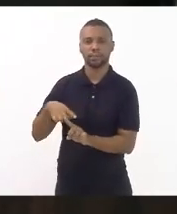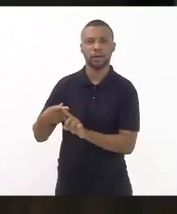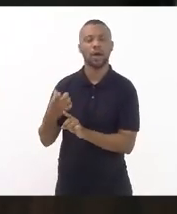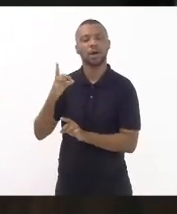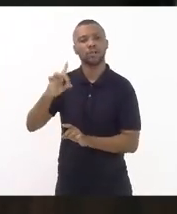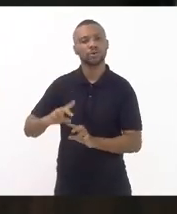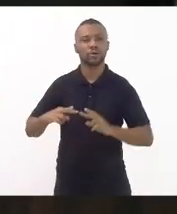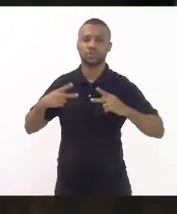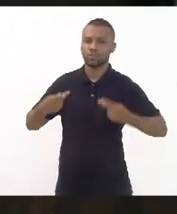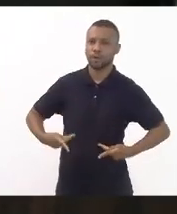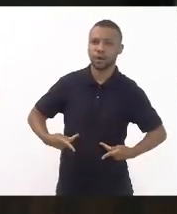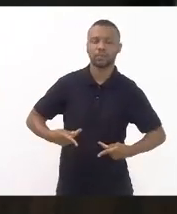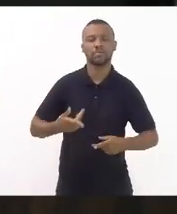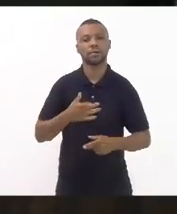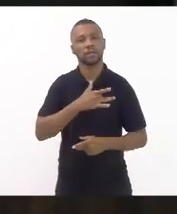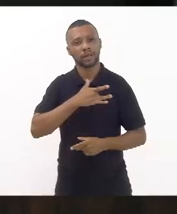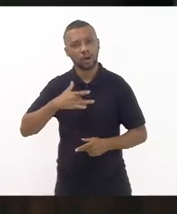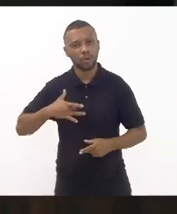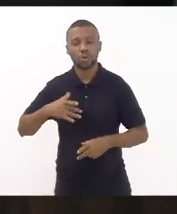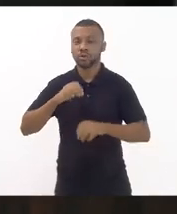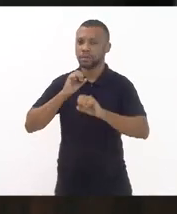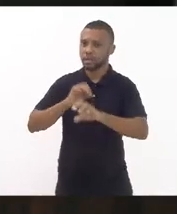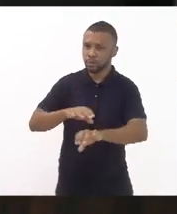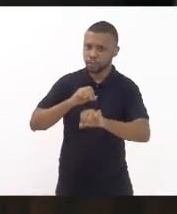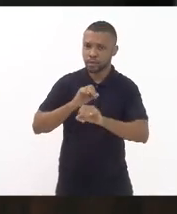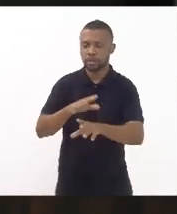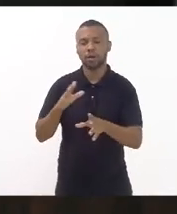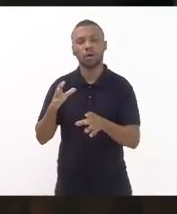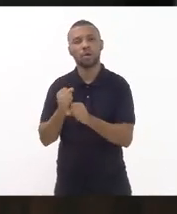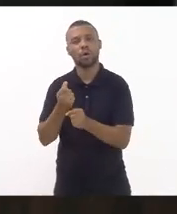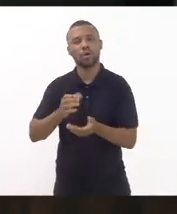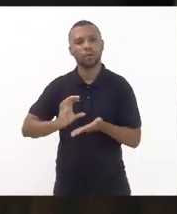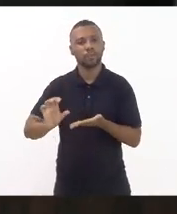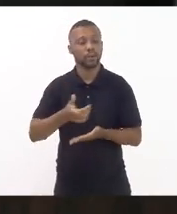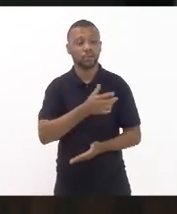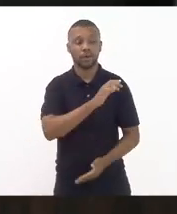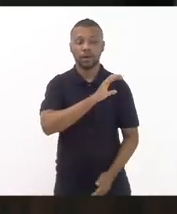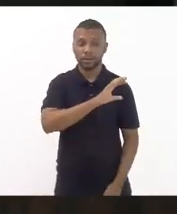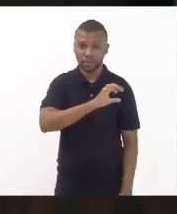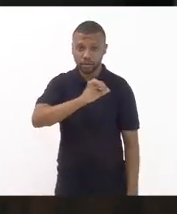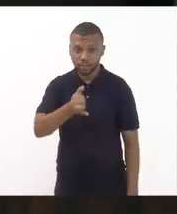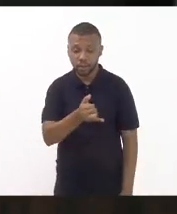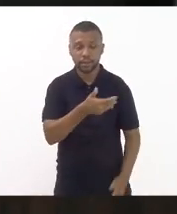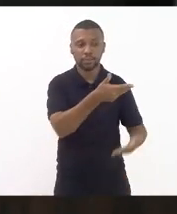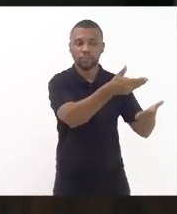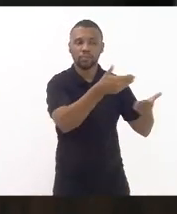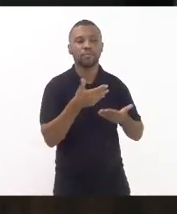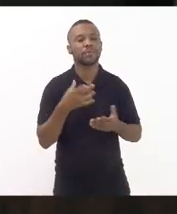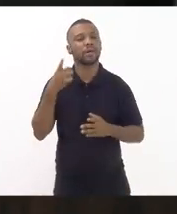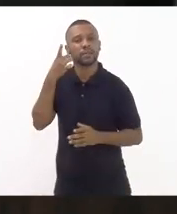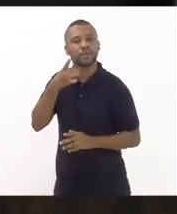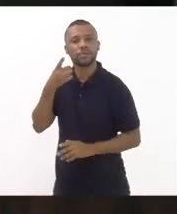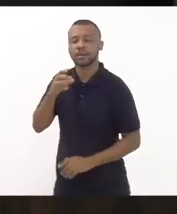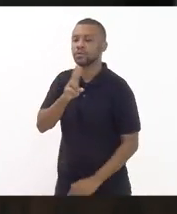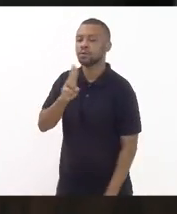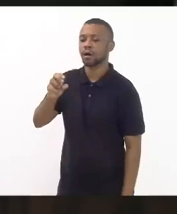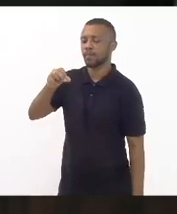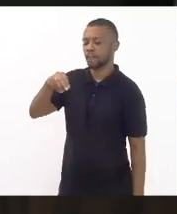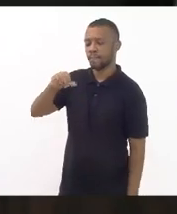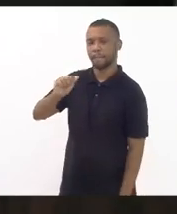de Saúde, de Educação e de Orçamento. Para emitir parecer pela Comissão de Constituição e Justiça, deputado Márcio Pacheco.